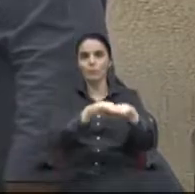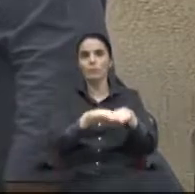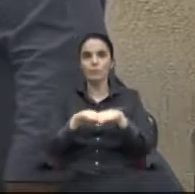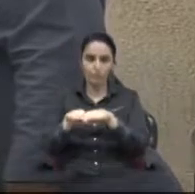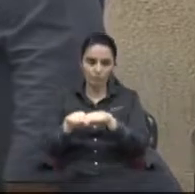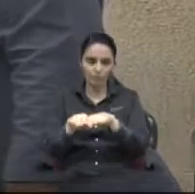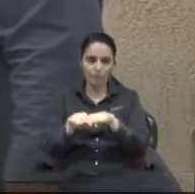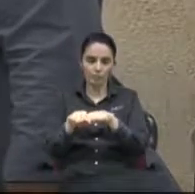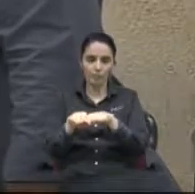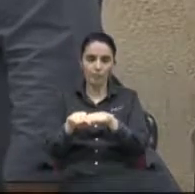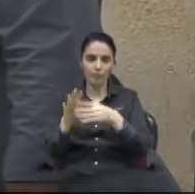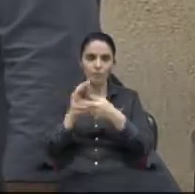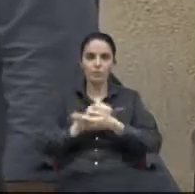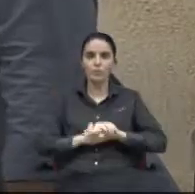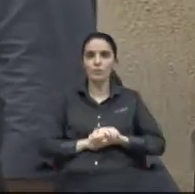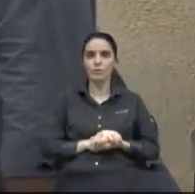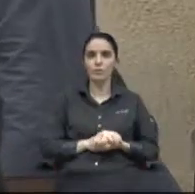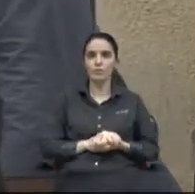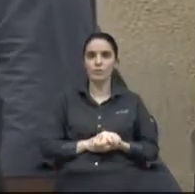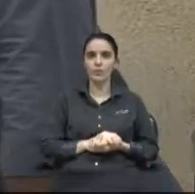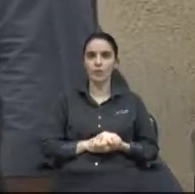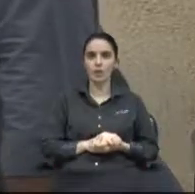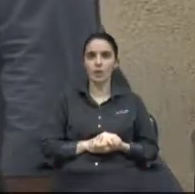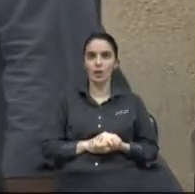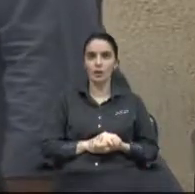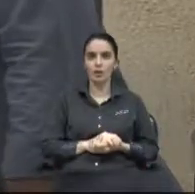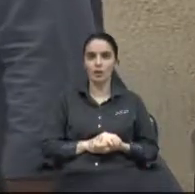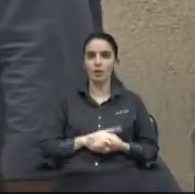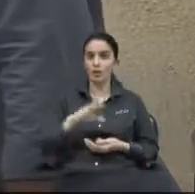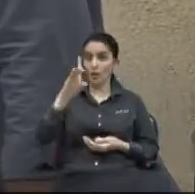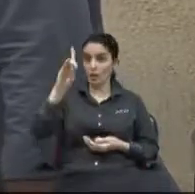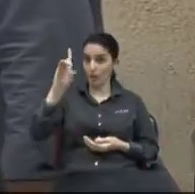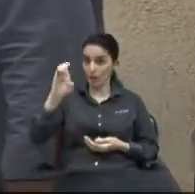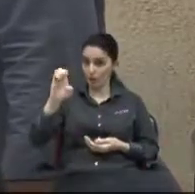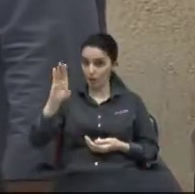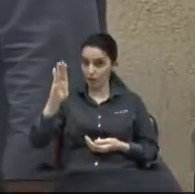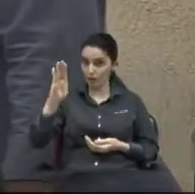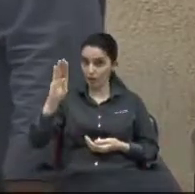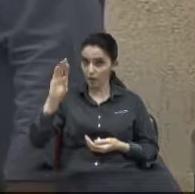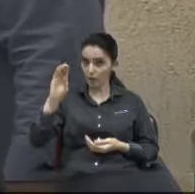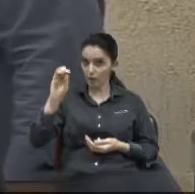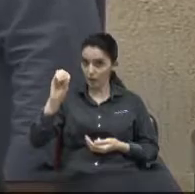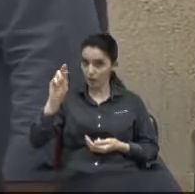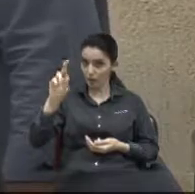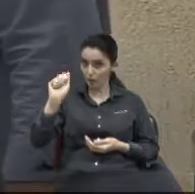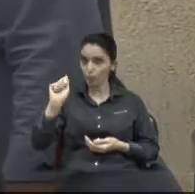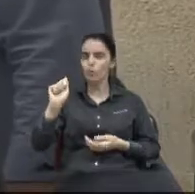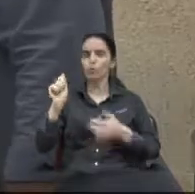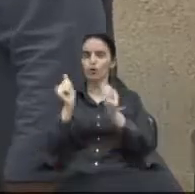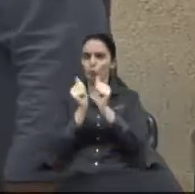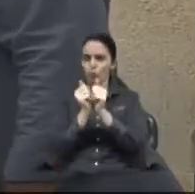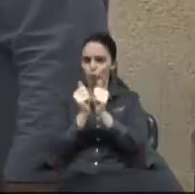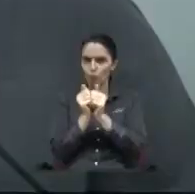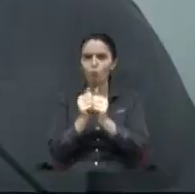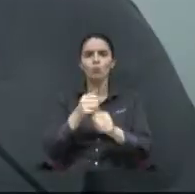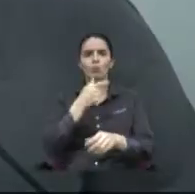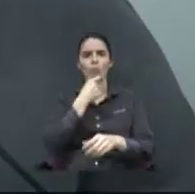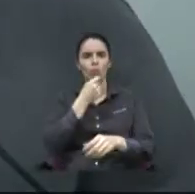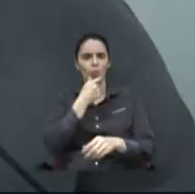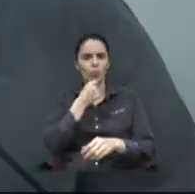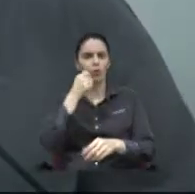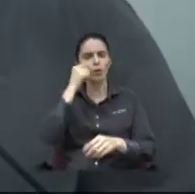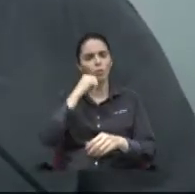então foi através da meritocracia mérito dela competindo com homens e mulheres